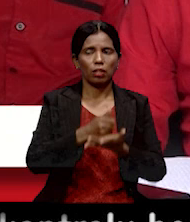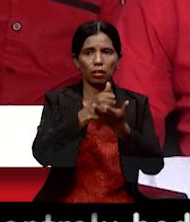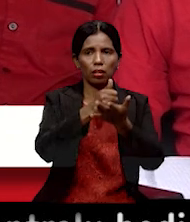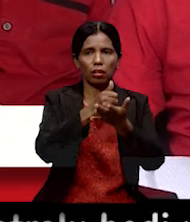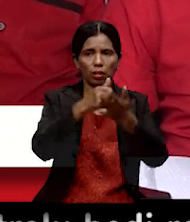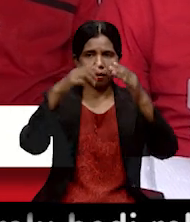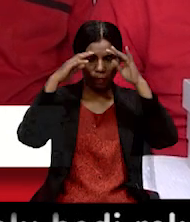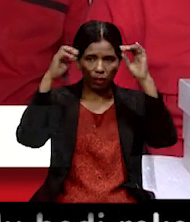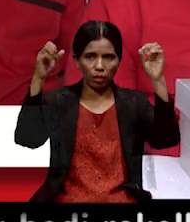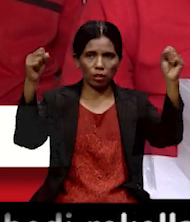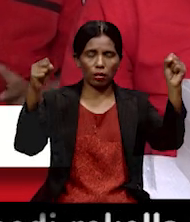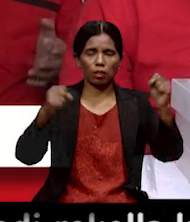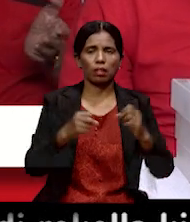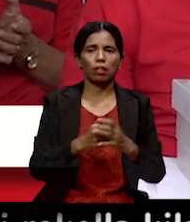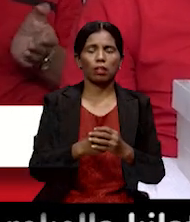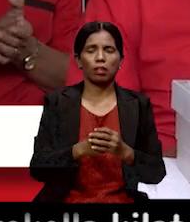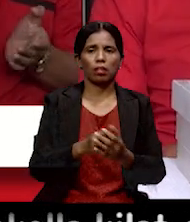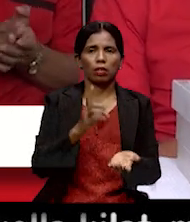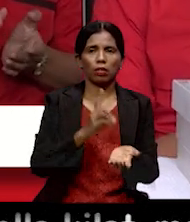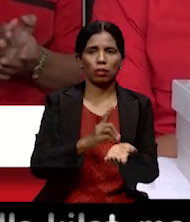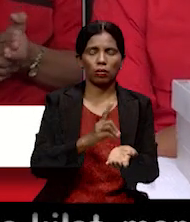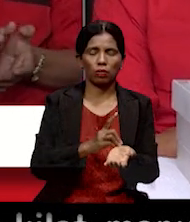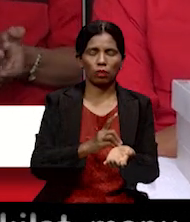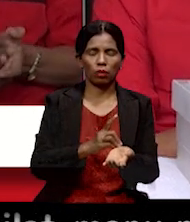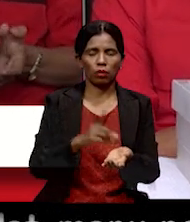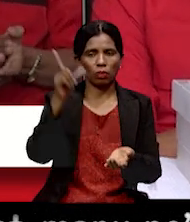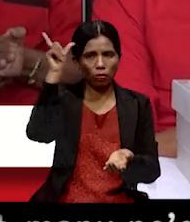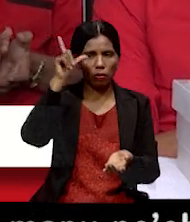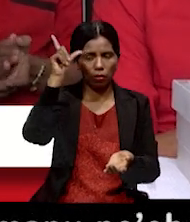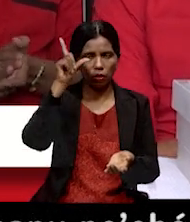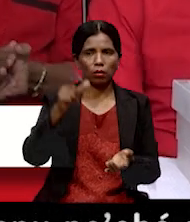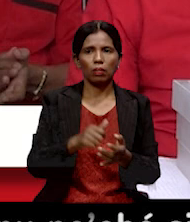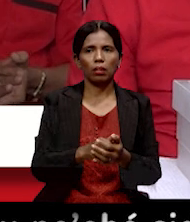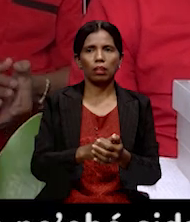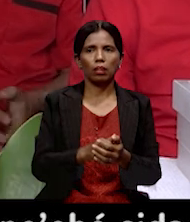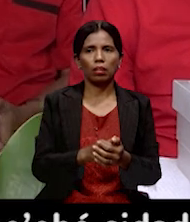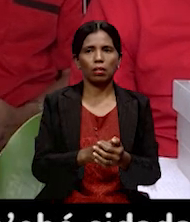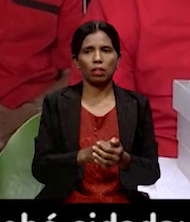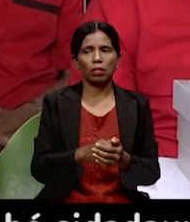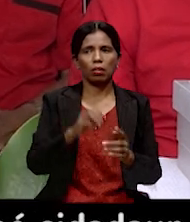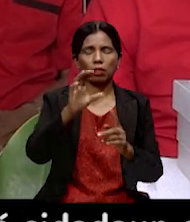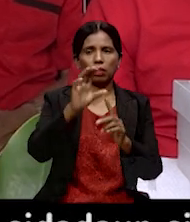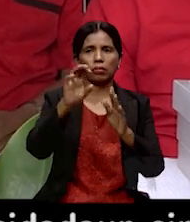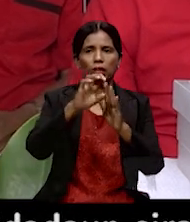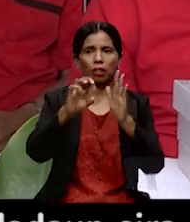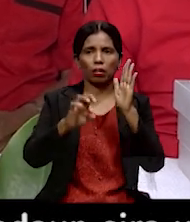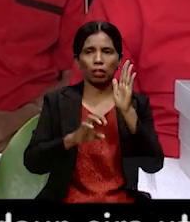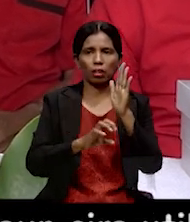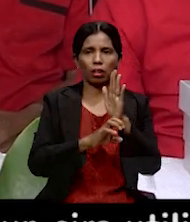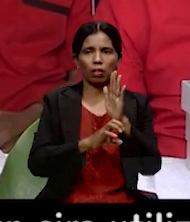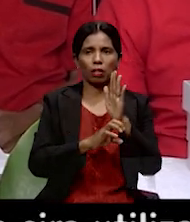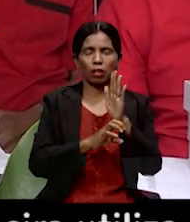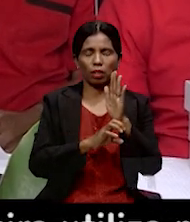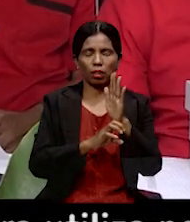da República, Dr. Francisco Guterres Luolo, atual chefe do Estado da República Democrática